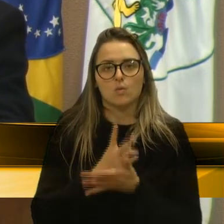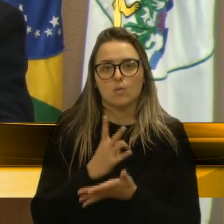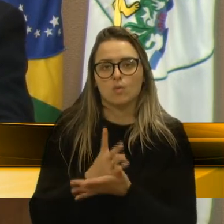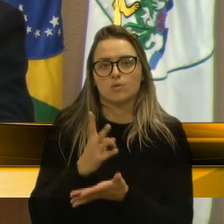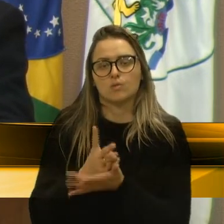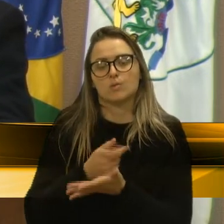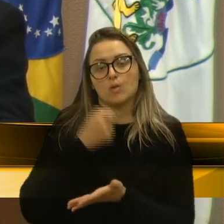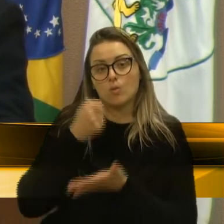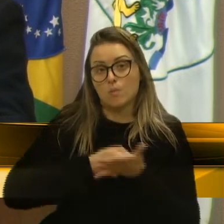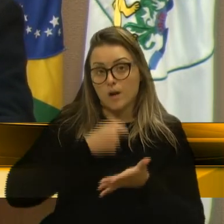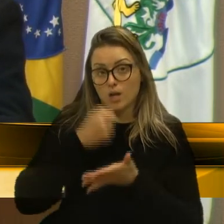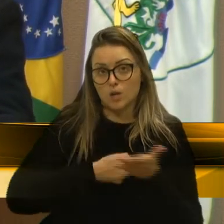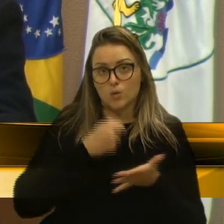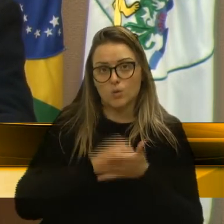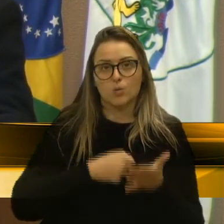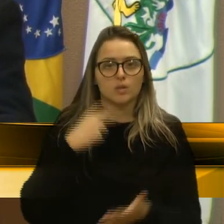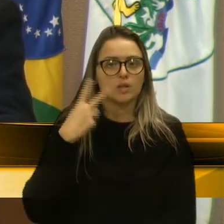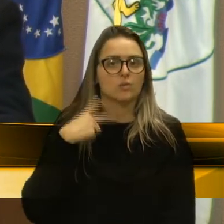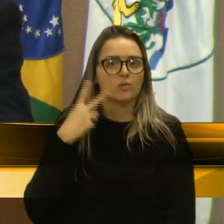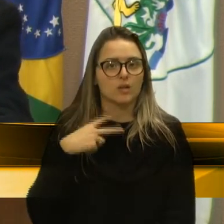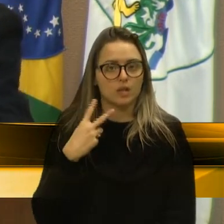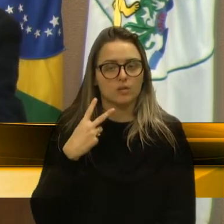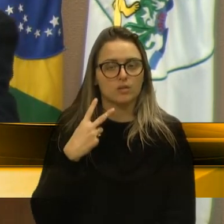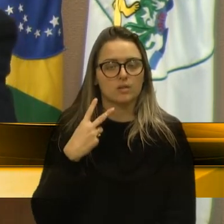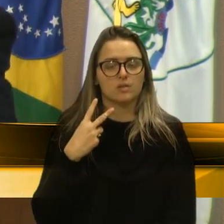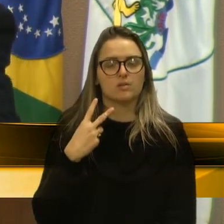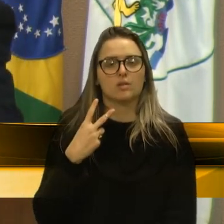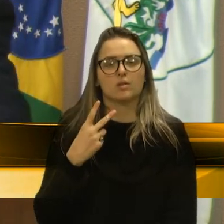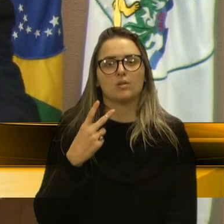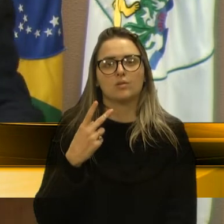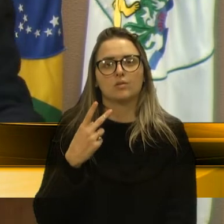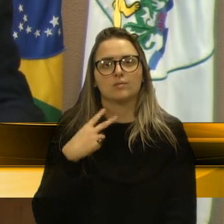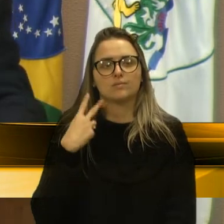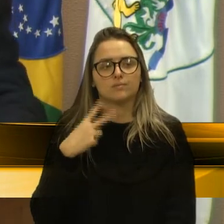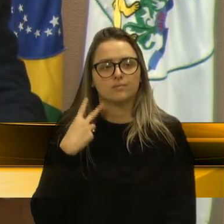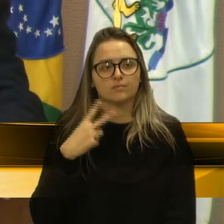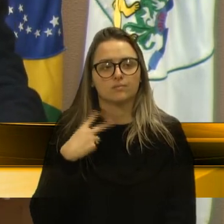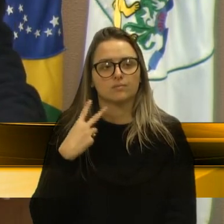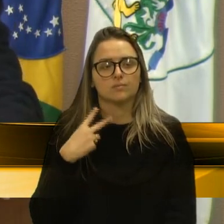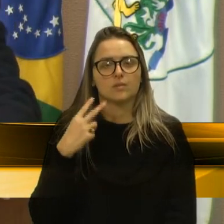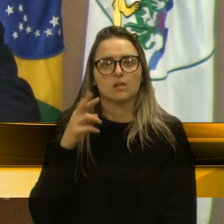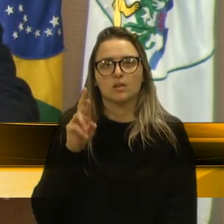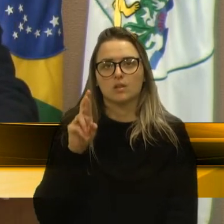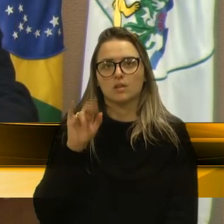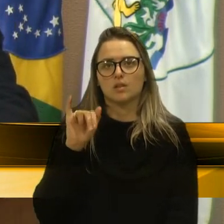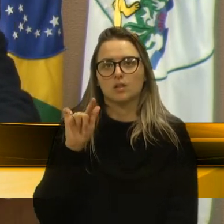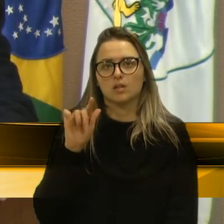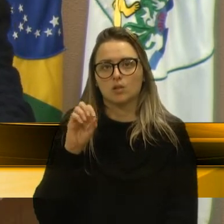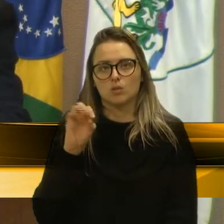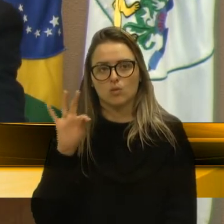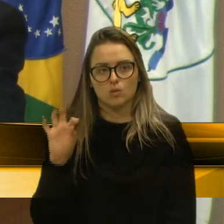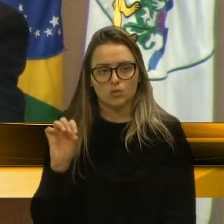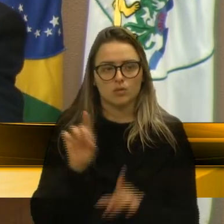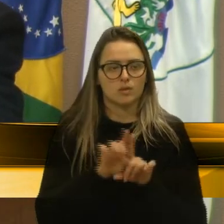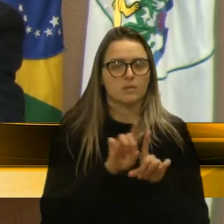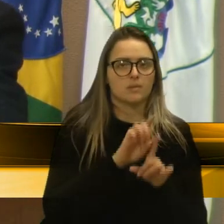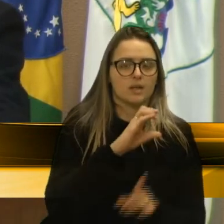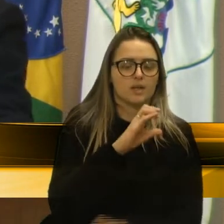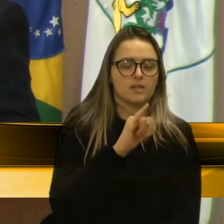Trabalhadores no Comércio, e ter tido nesta casa, no meu primeiro mandato,